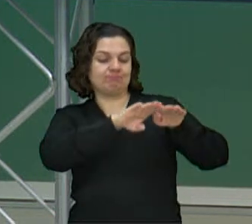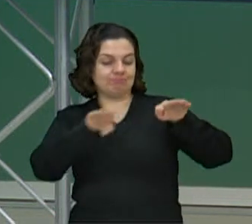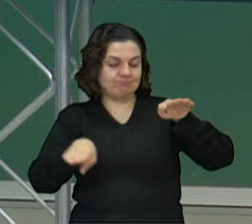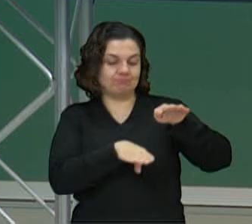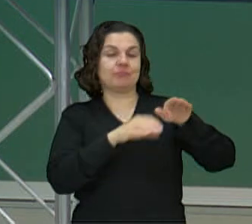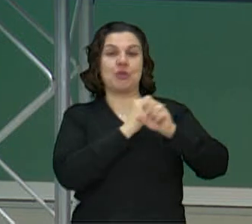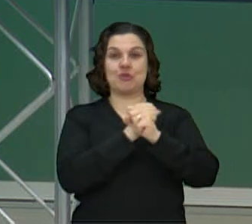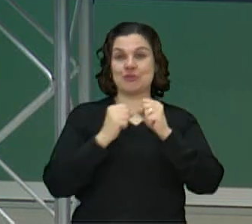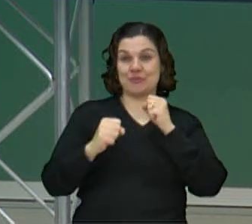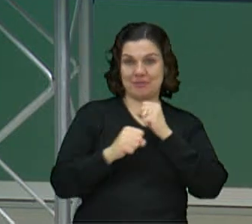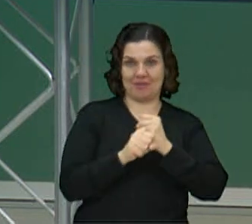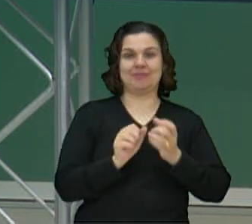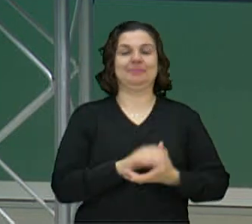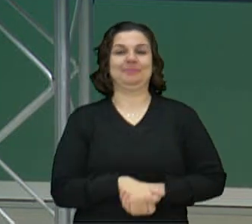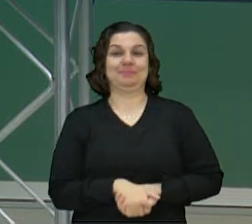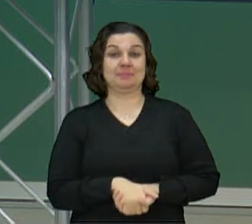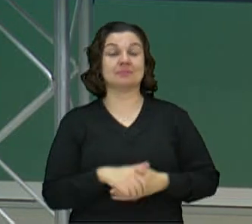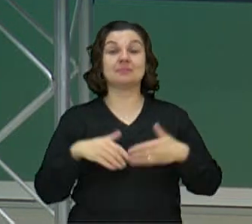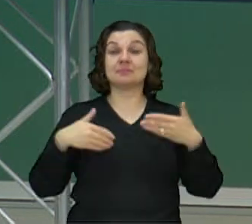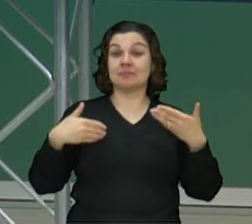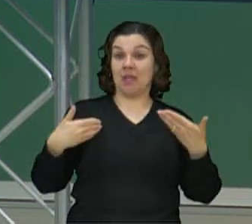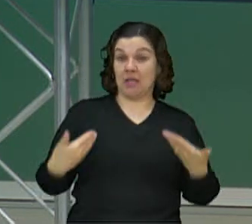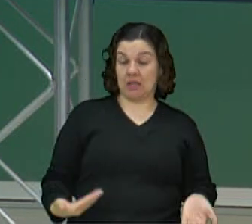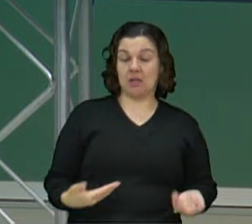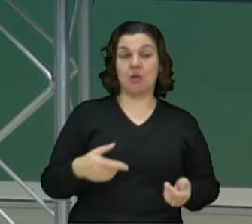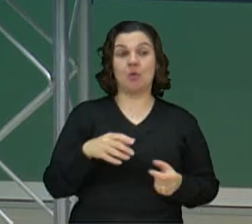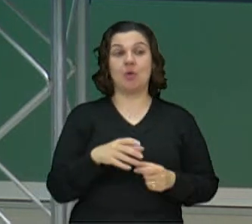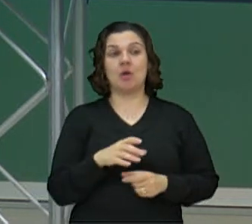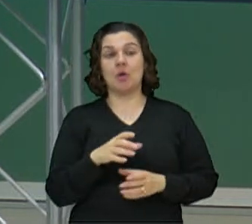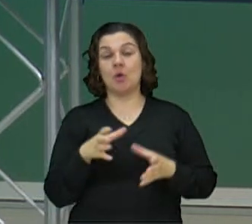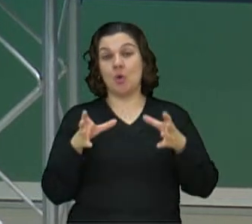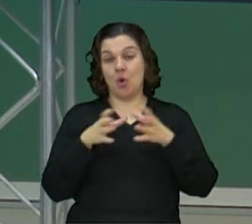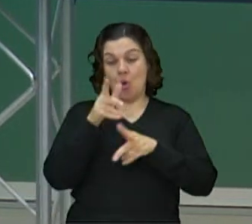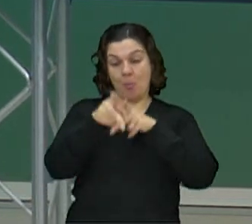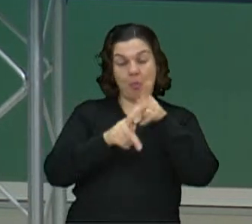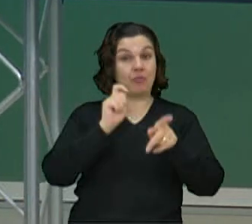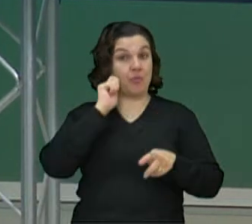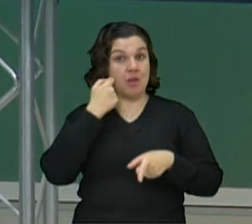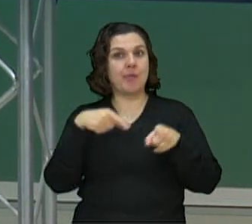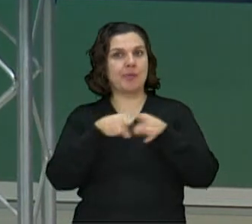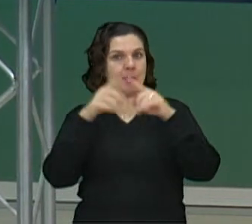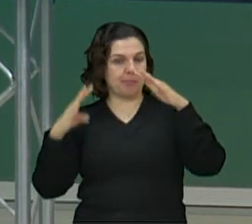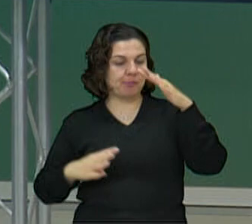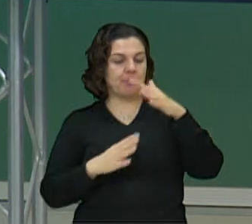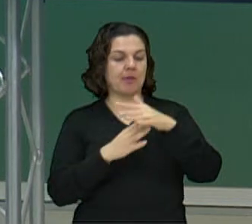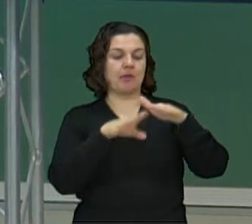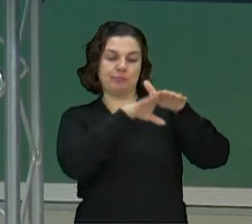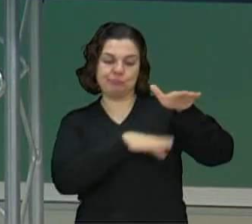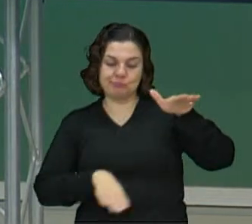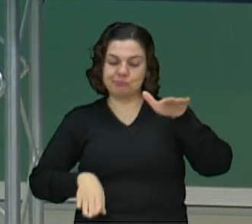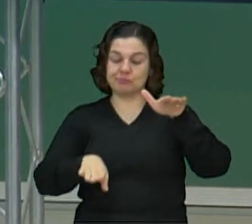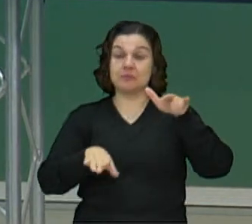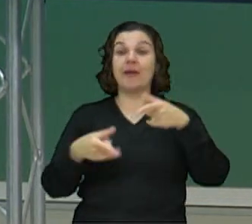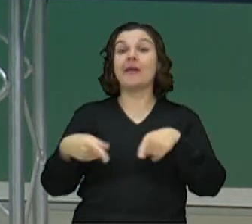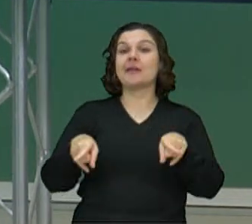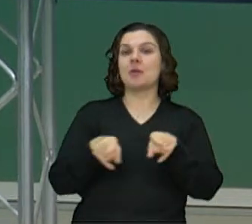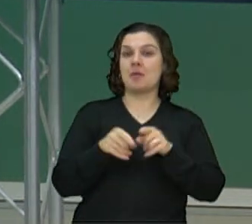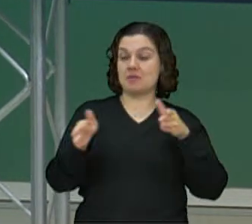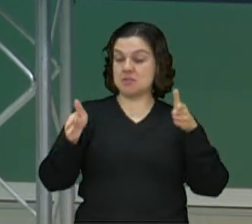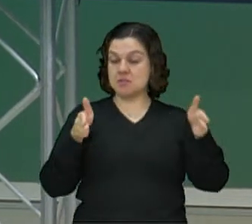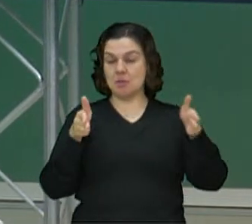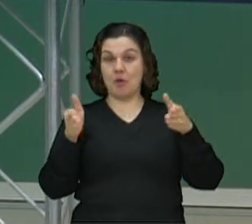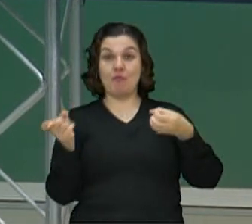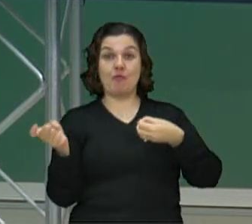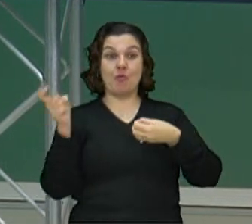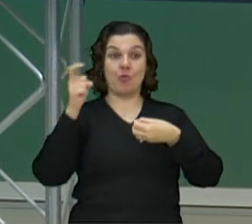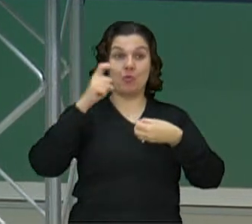nessa sociedade dos Estados Unidos. Tanto a população negra quanto os imigrantes. A gente tem ainda nesse cenário a